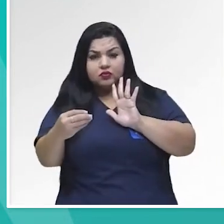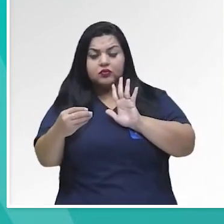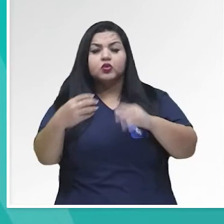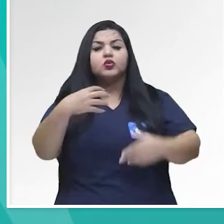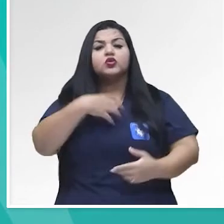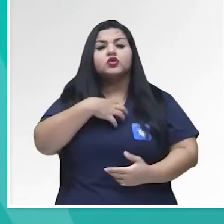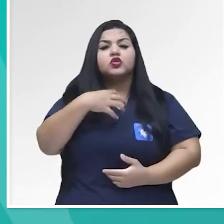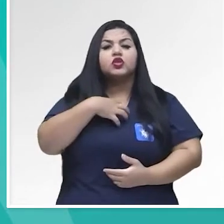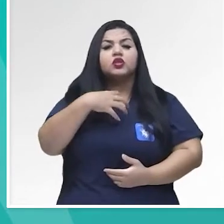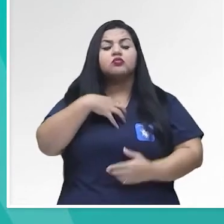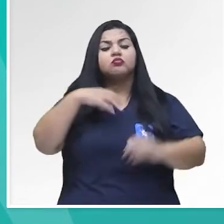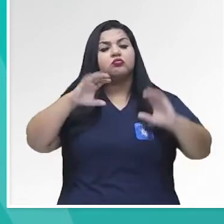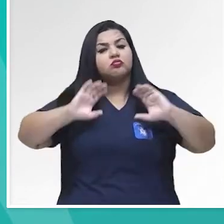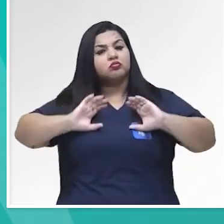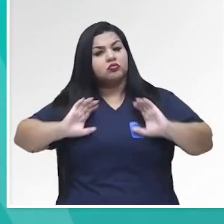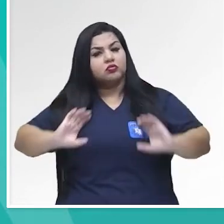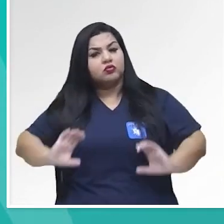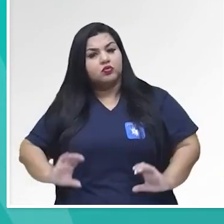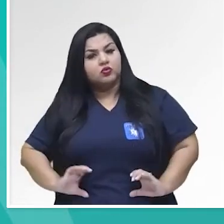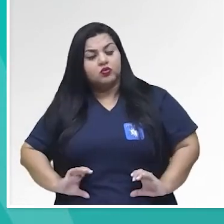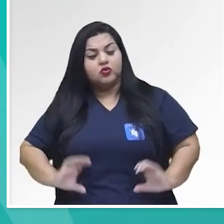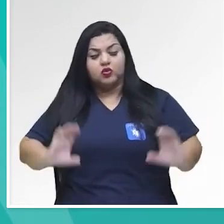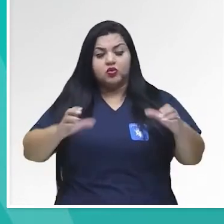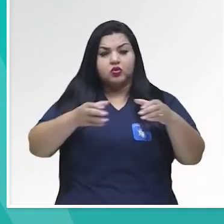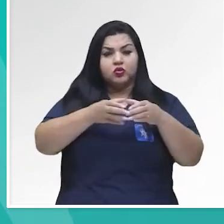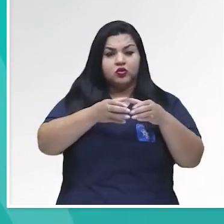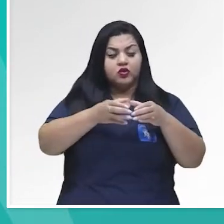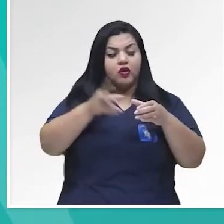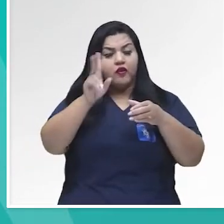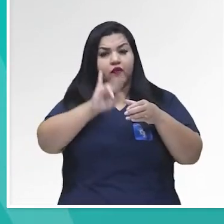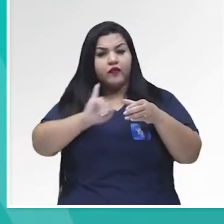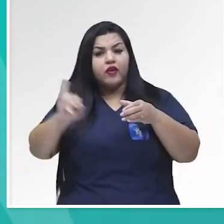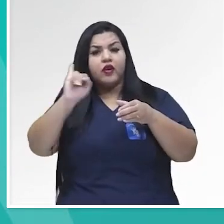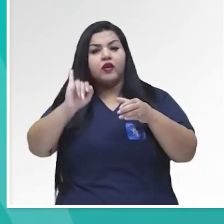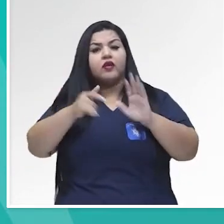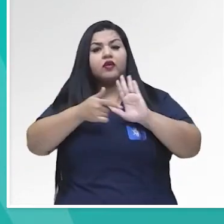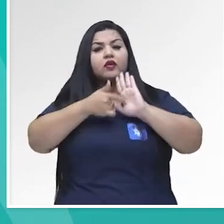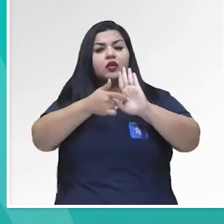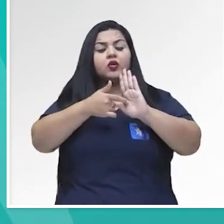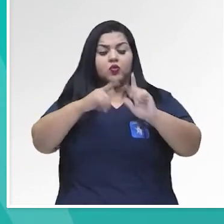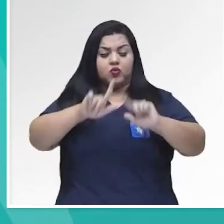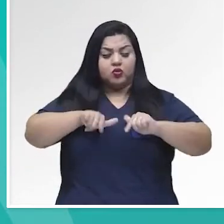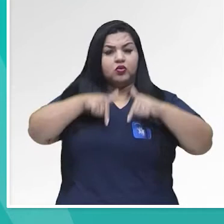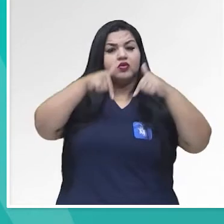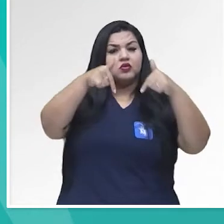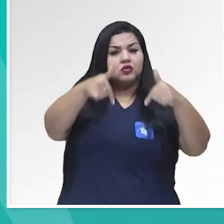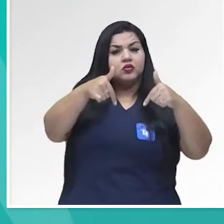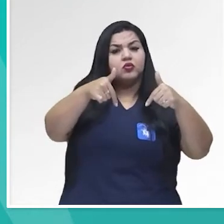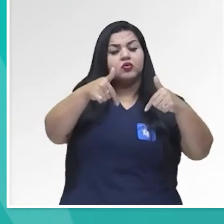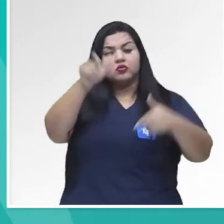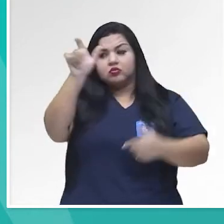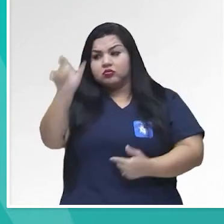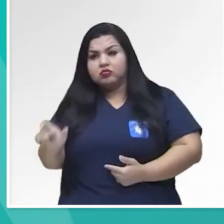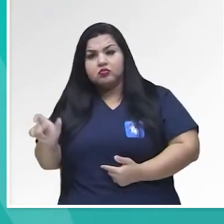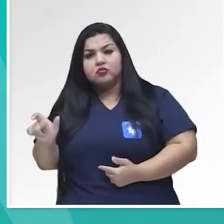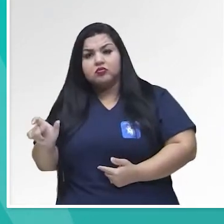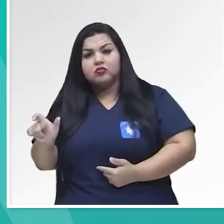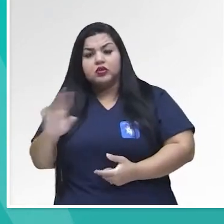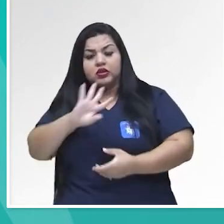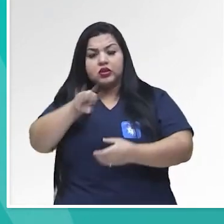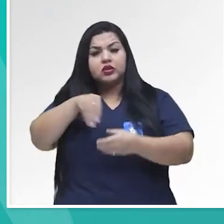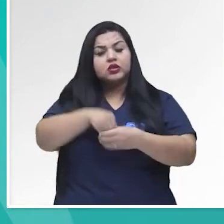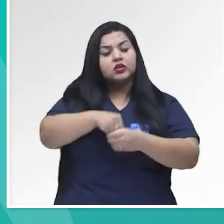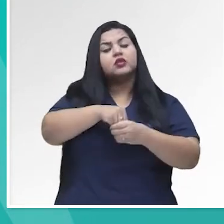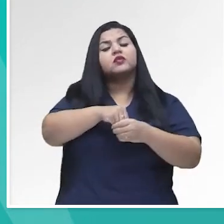se comportar de um grupo, ele vai determinar, de certa forma, o agir de uma pessoa dentro da